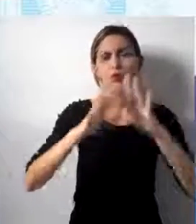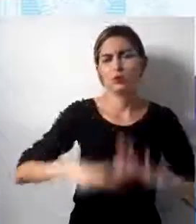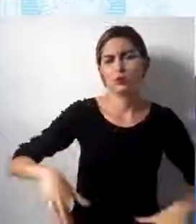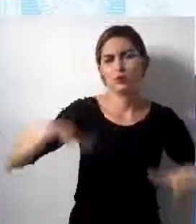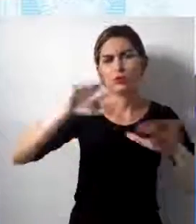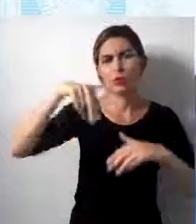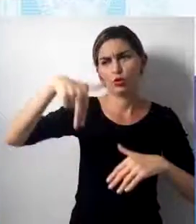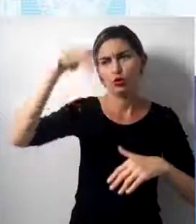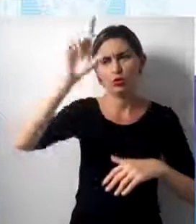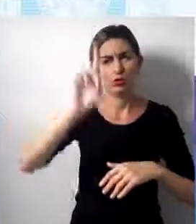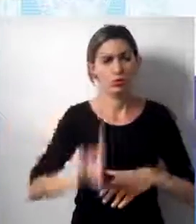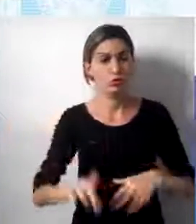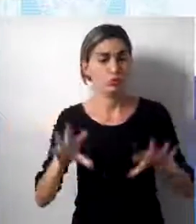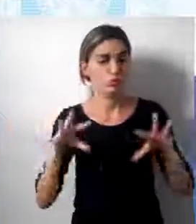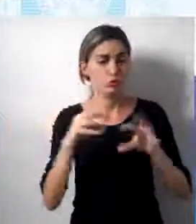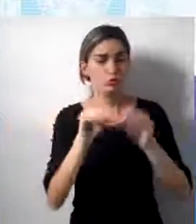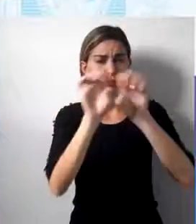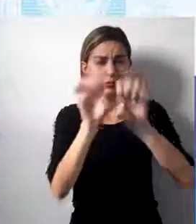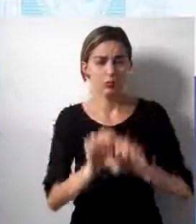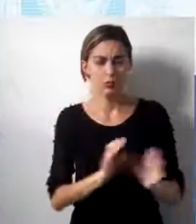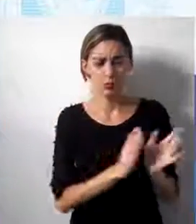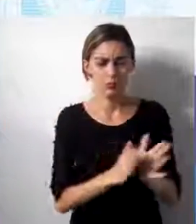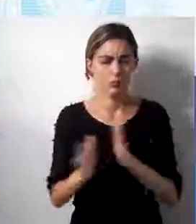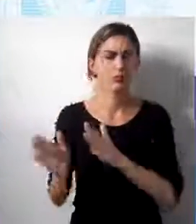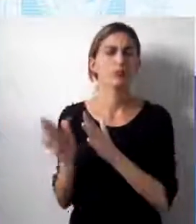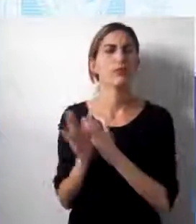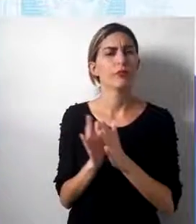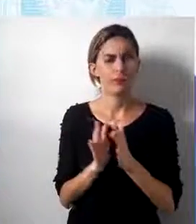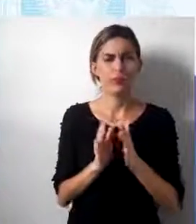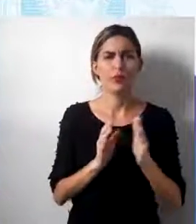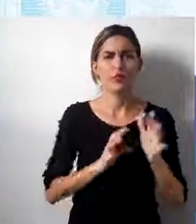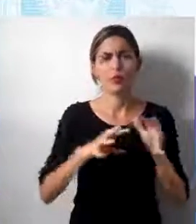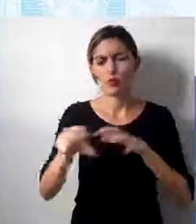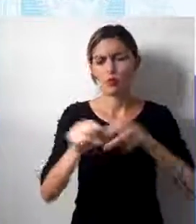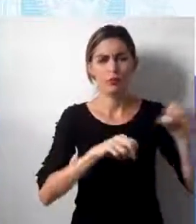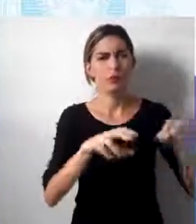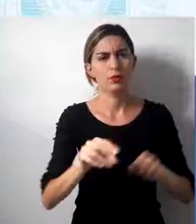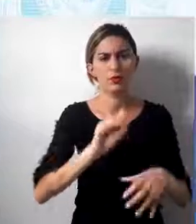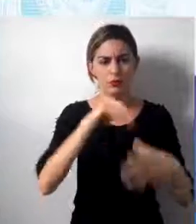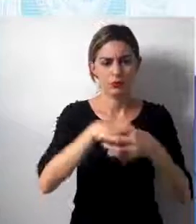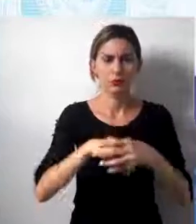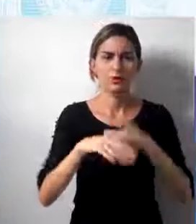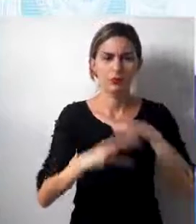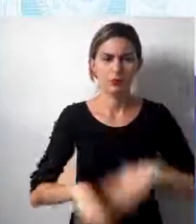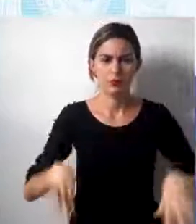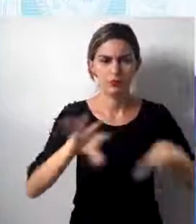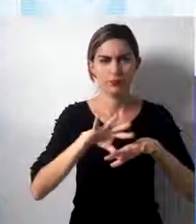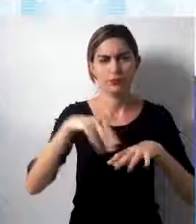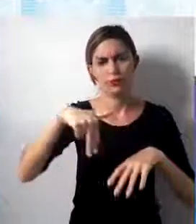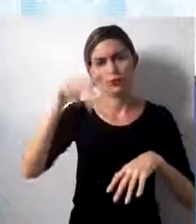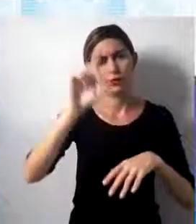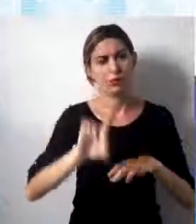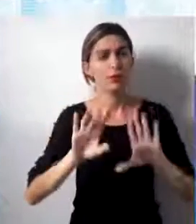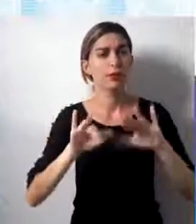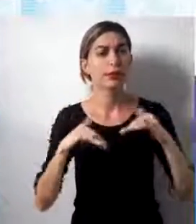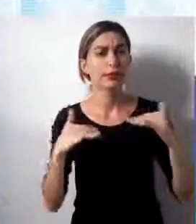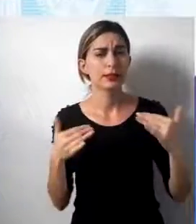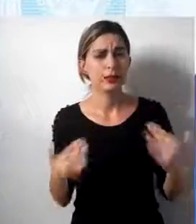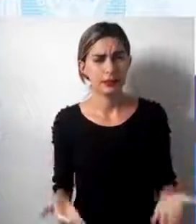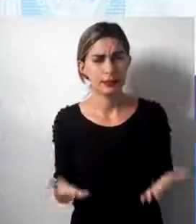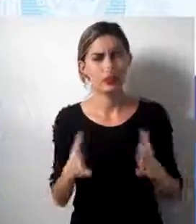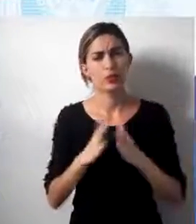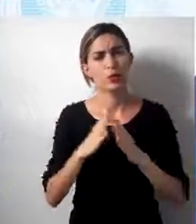da região Nordeste. Toda essa estrutura, ela vai conformar essa ocupação dentro da região Nordeste. Então,